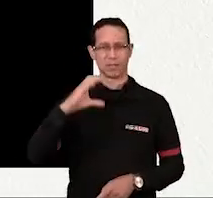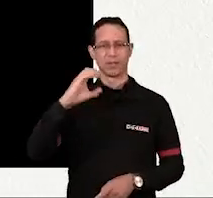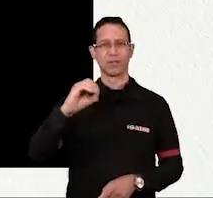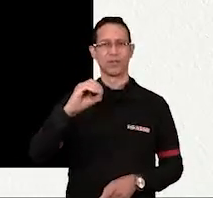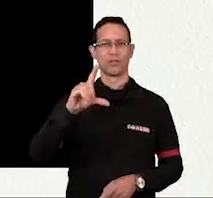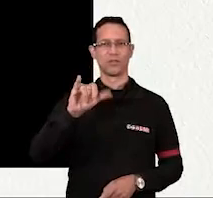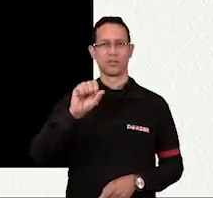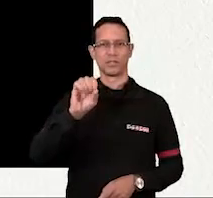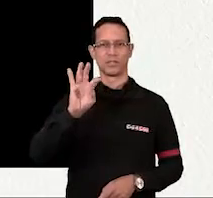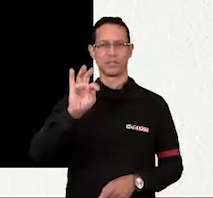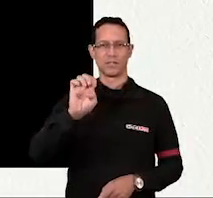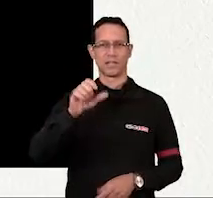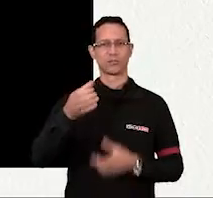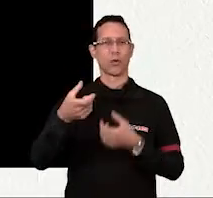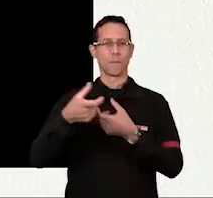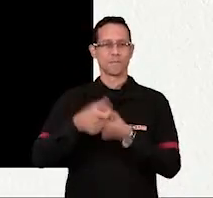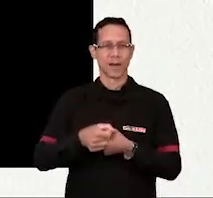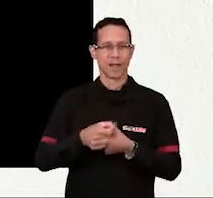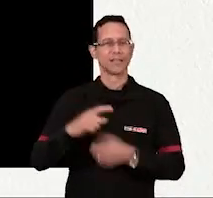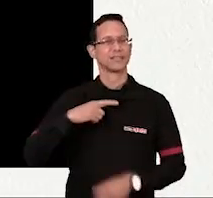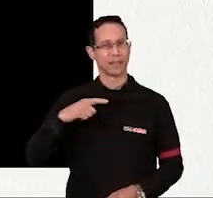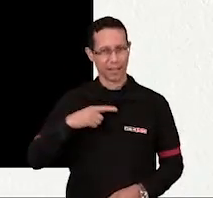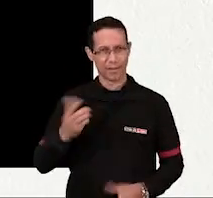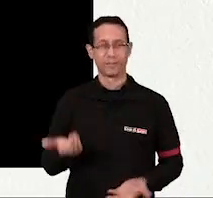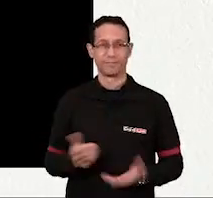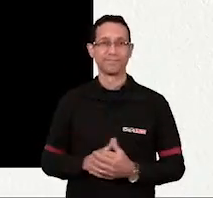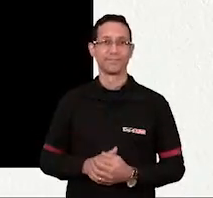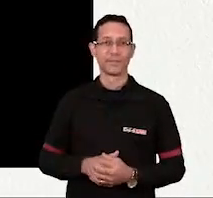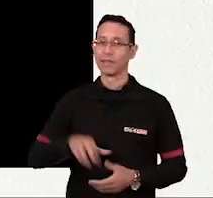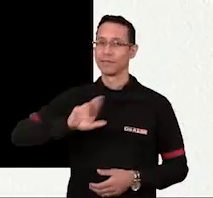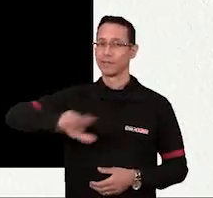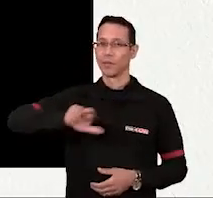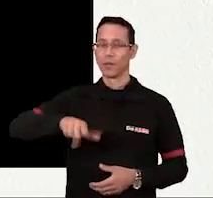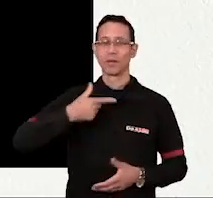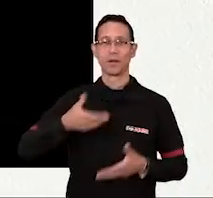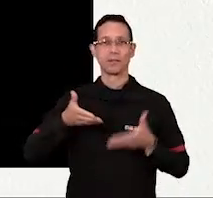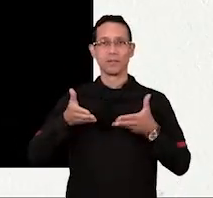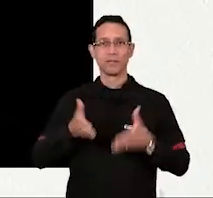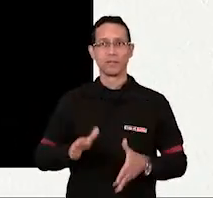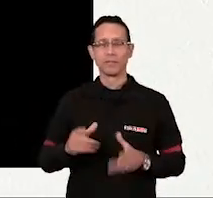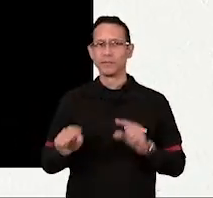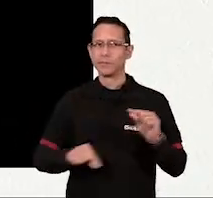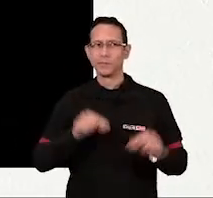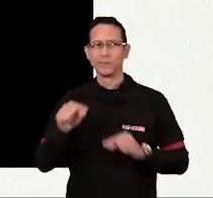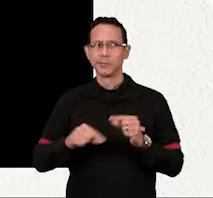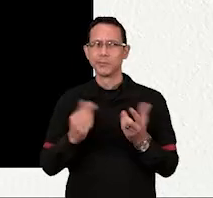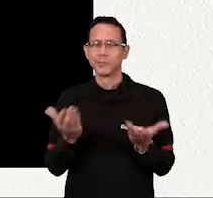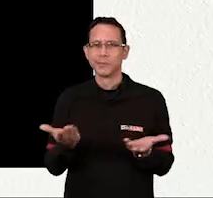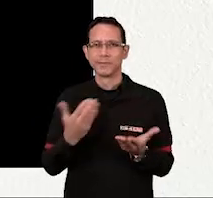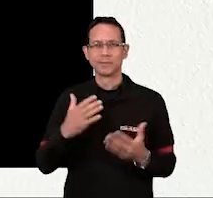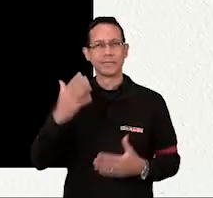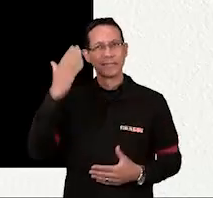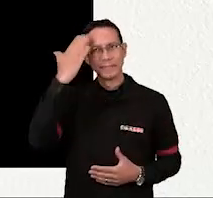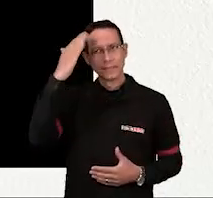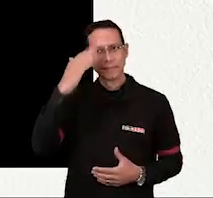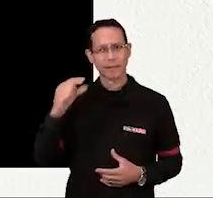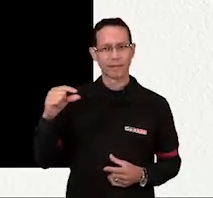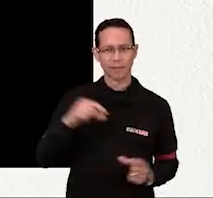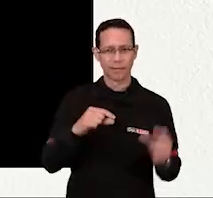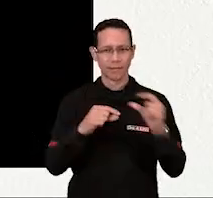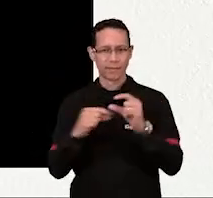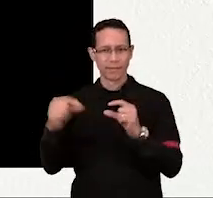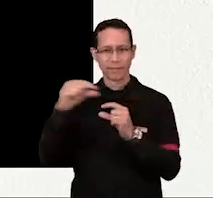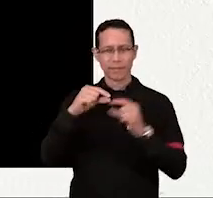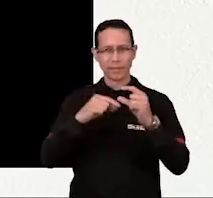não era um braquicefálico. Então você fica tentando montar as peças do quebra-cabeça para poder entender e poder dar até